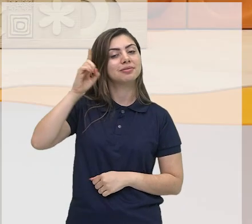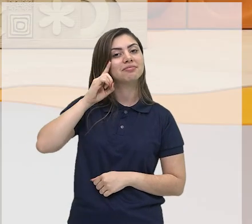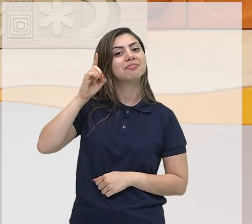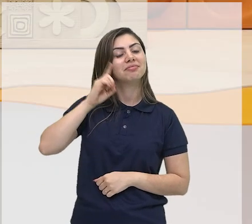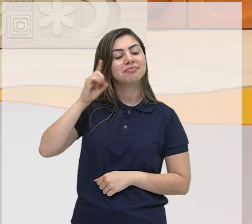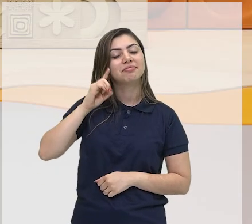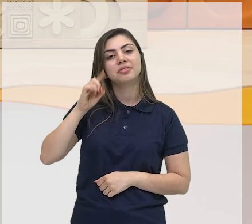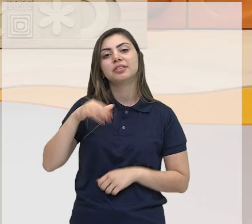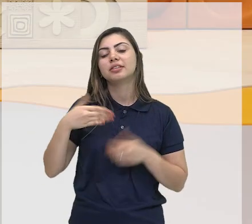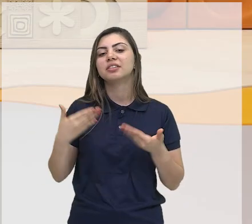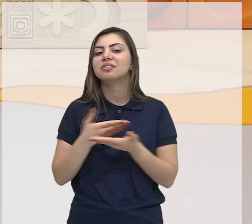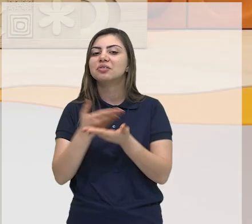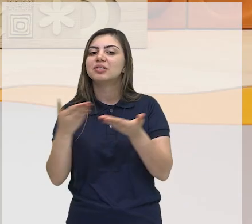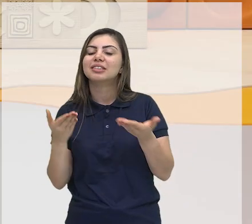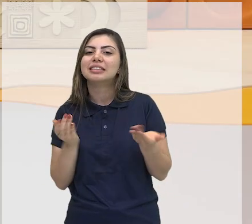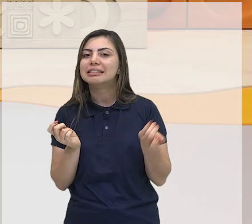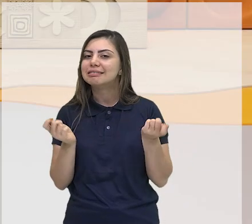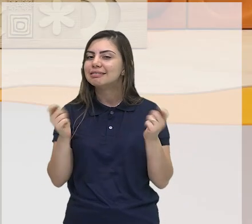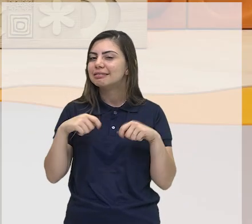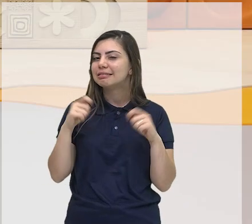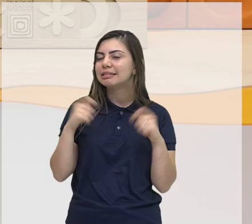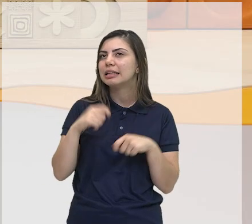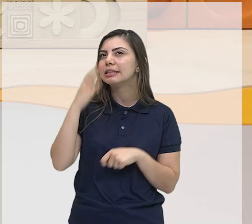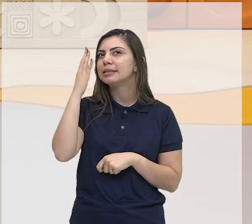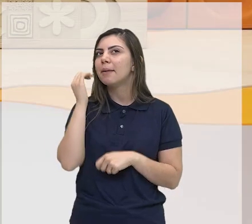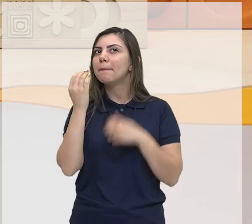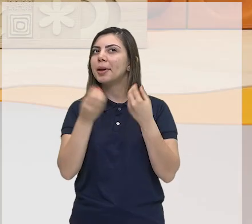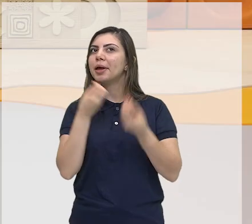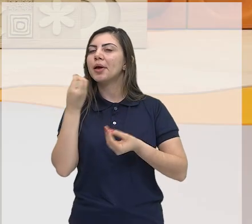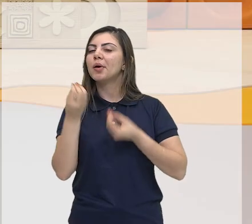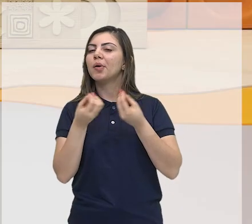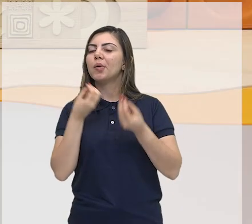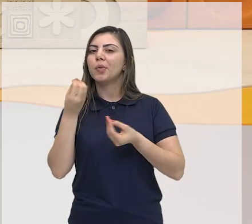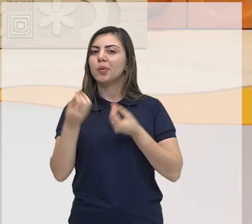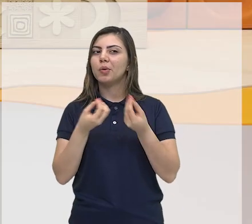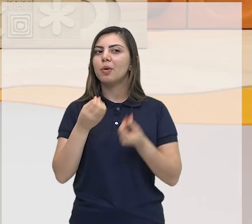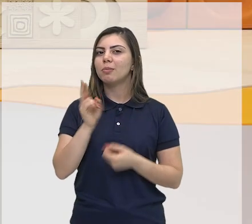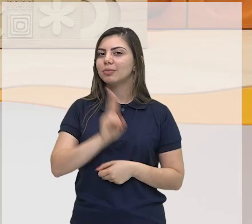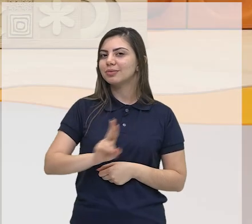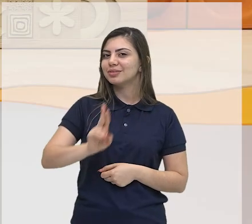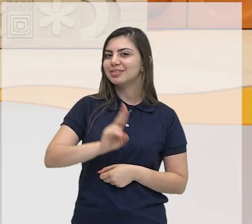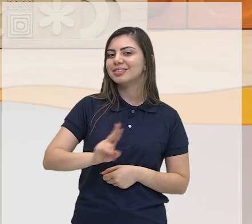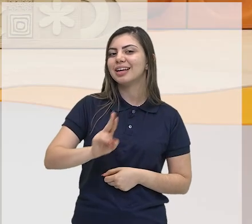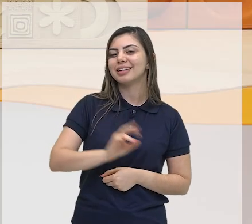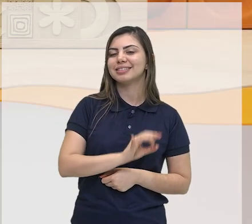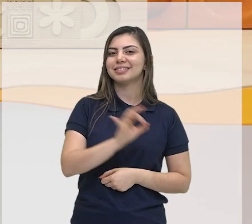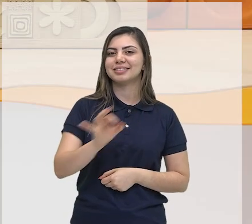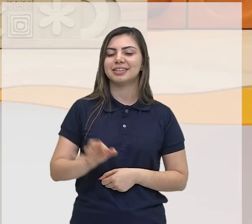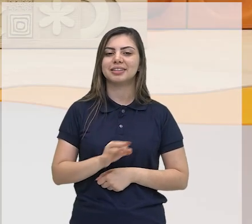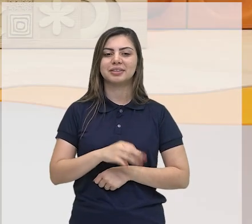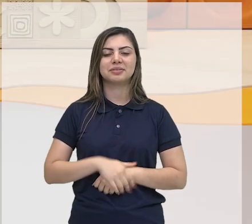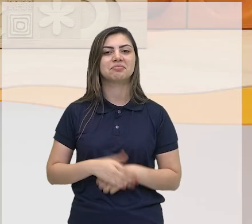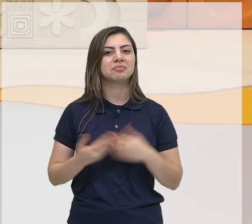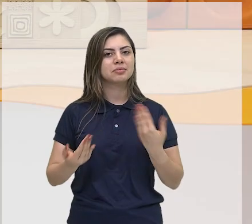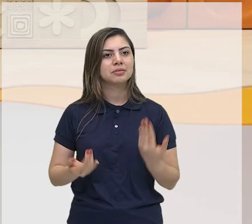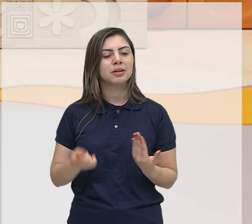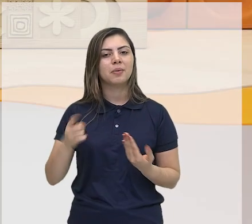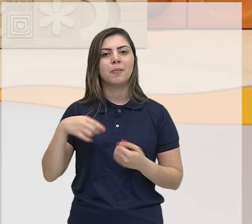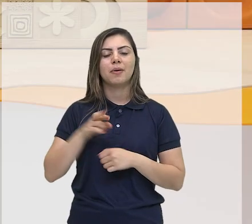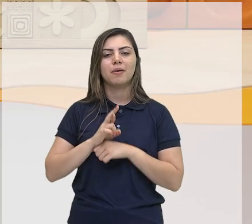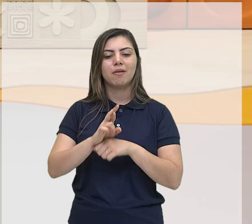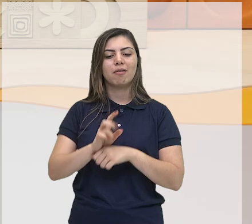dia, né, você já consegue aí ter uma ideia de como é o funcionamento desse recurso que é